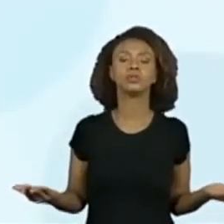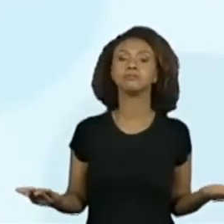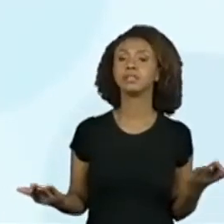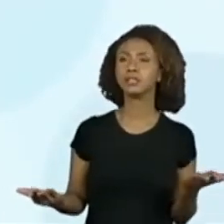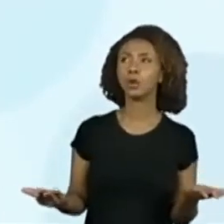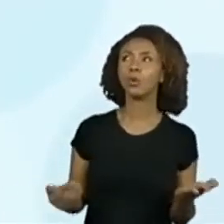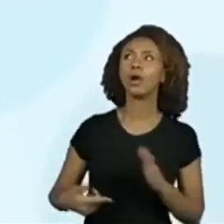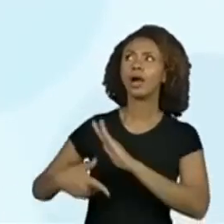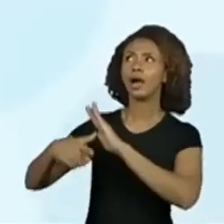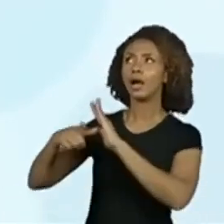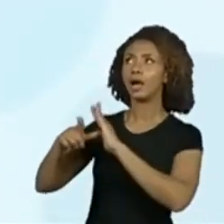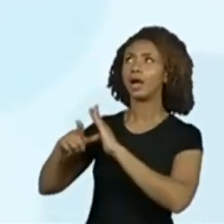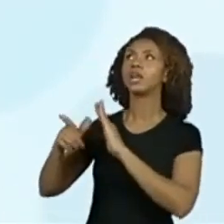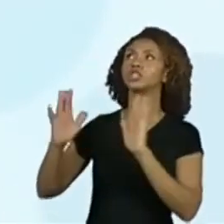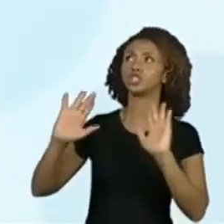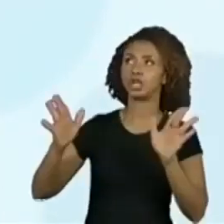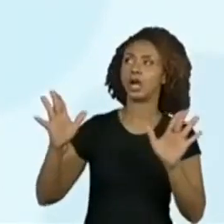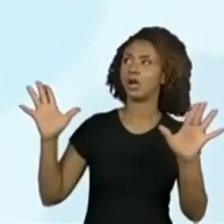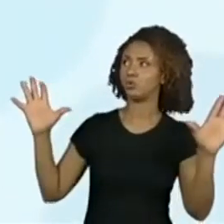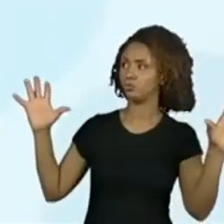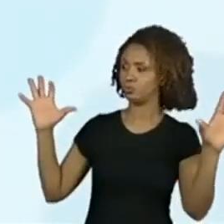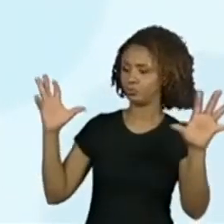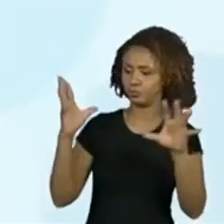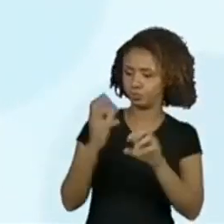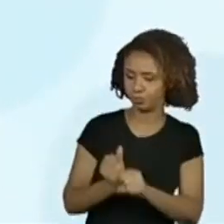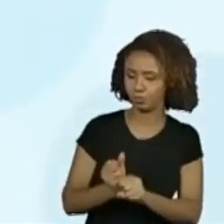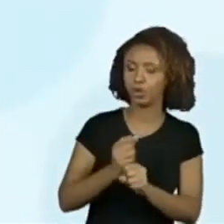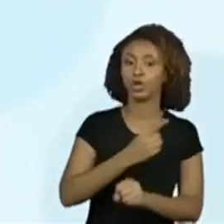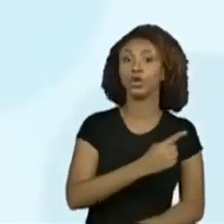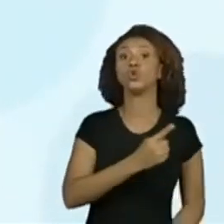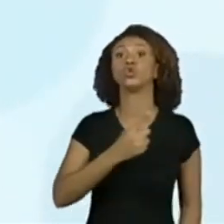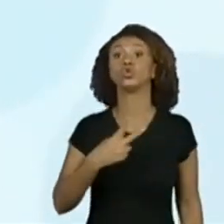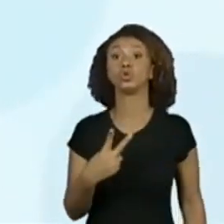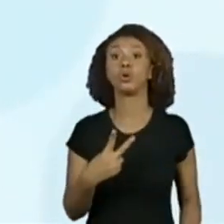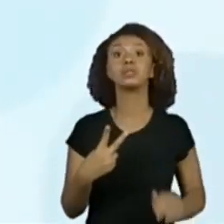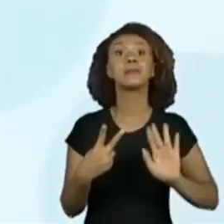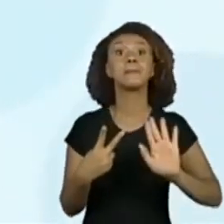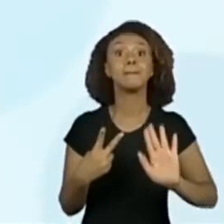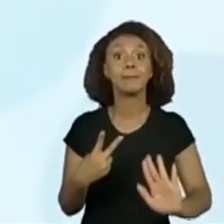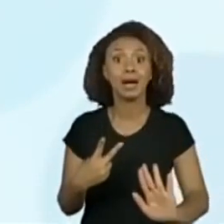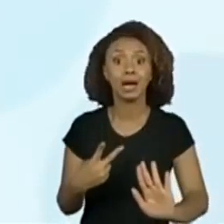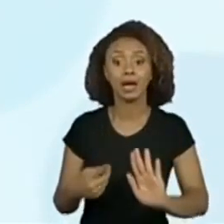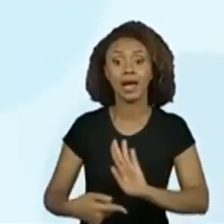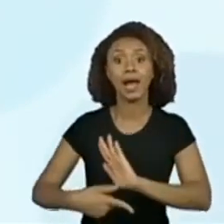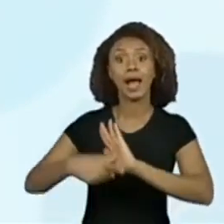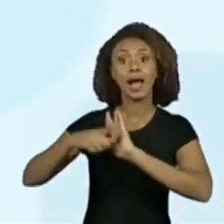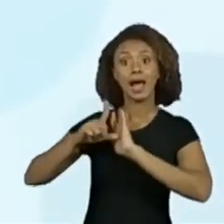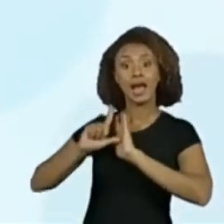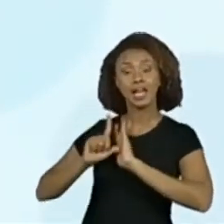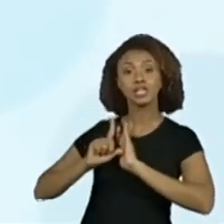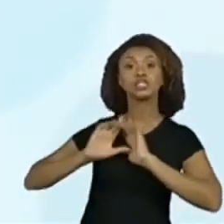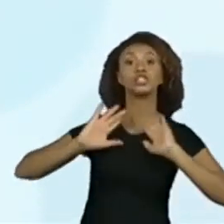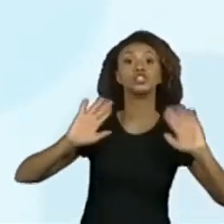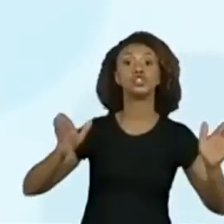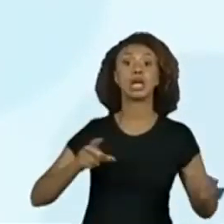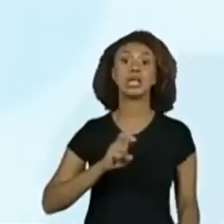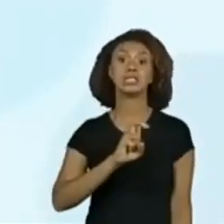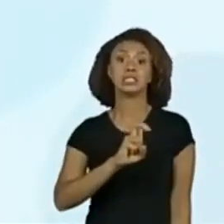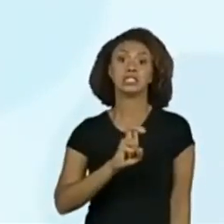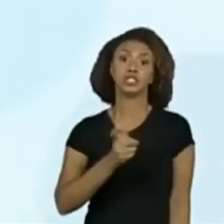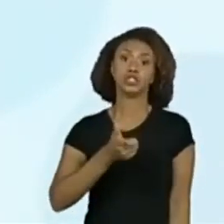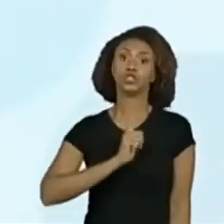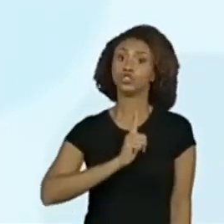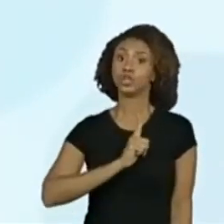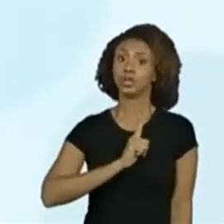total ele tinha 12 mas a princípio na situação ele já possui ali